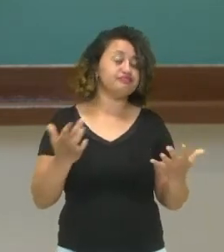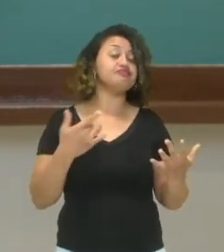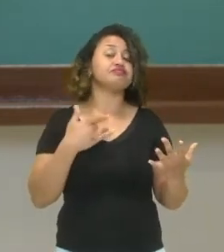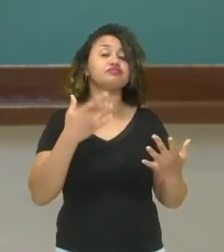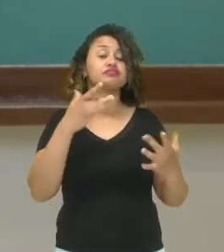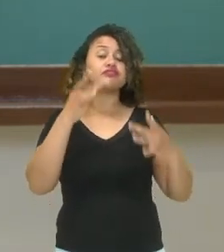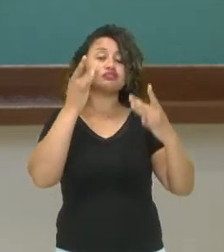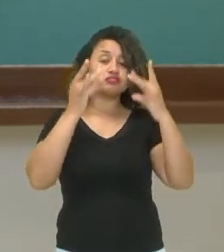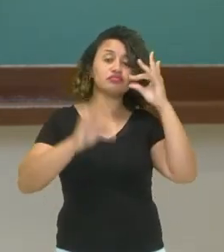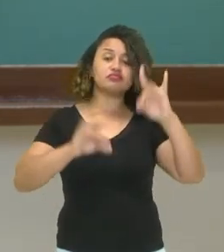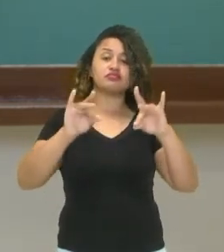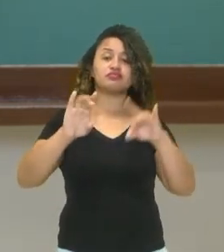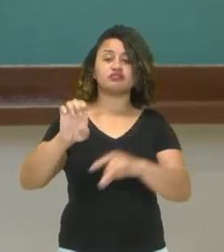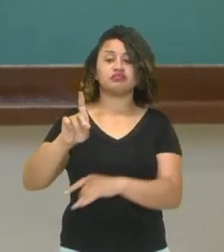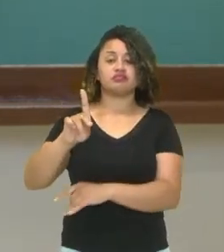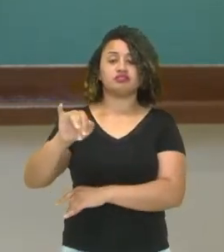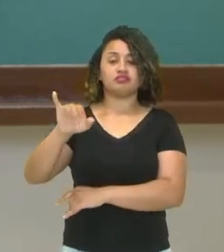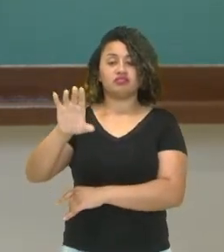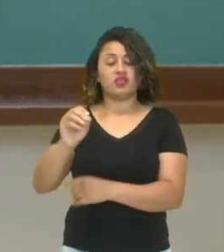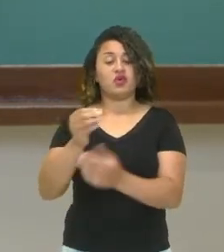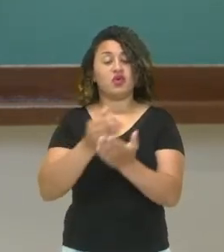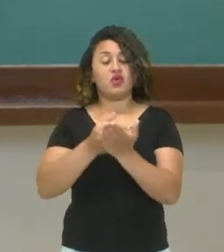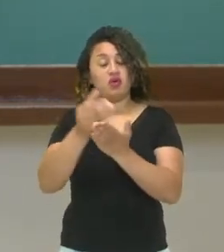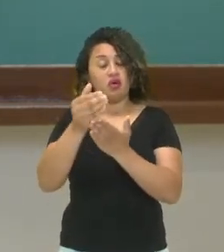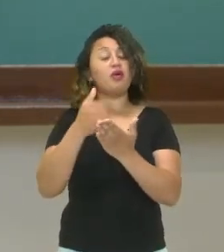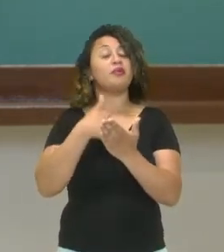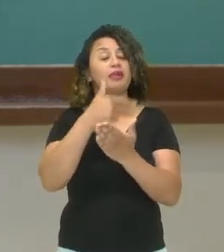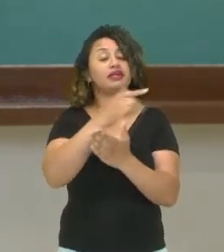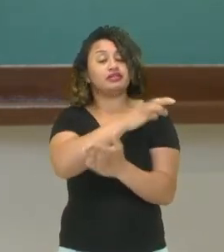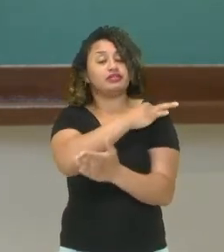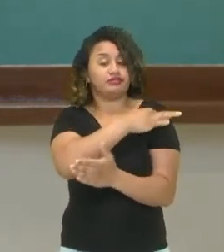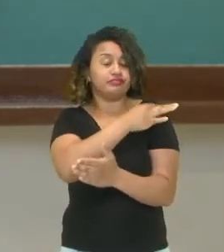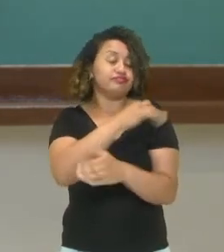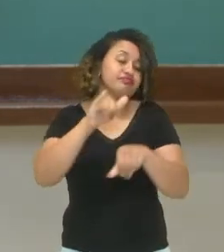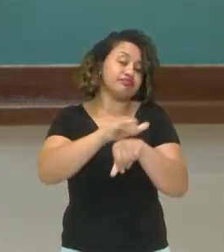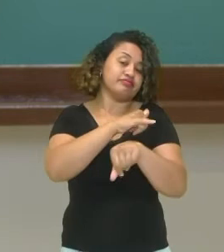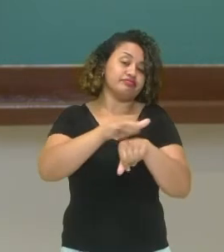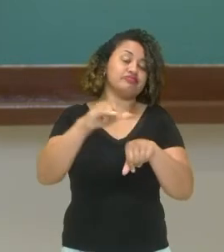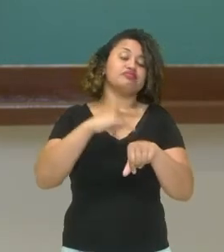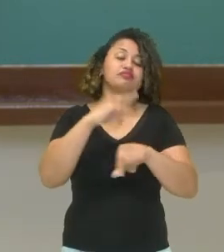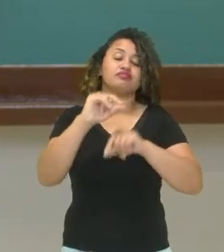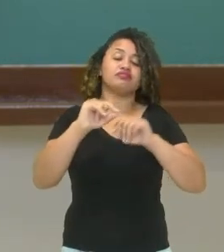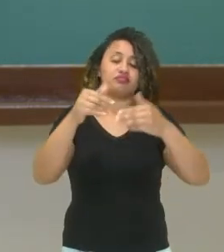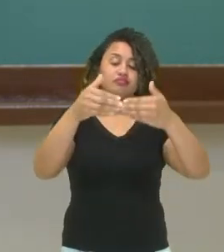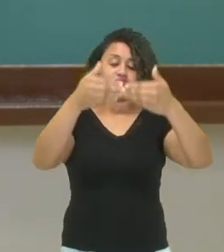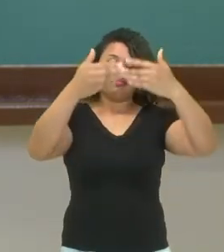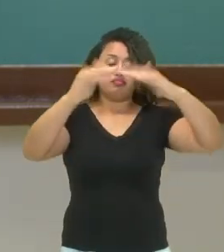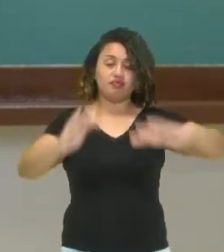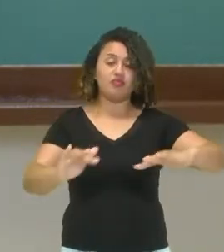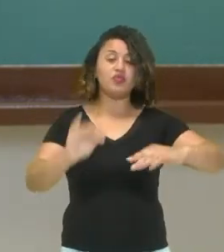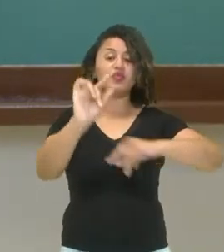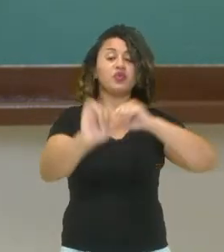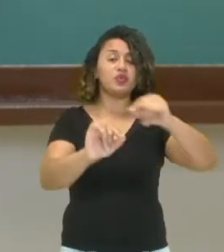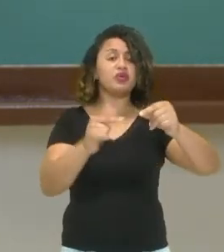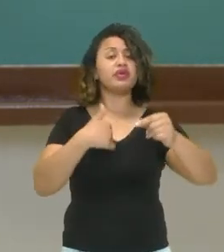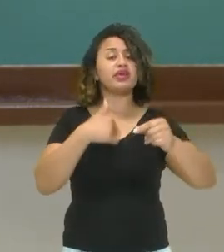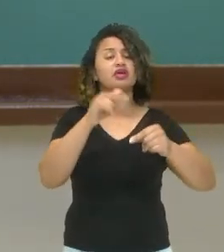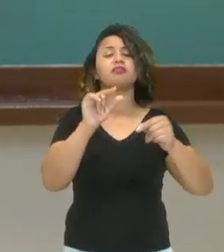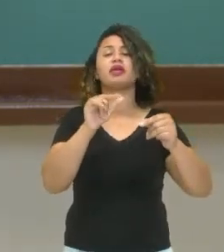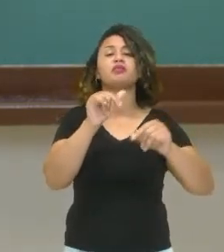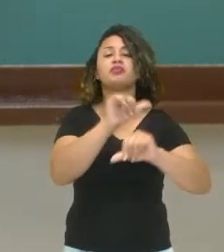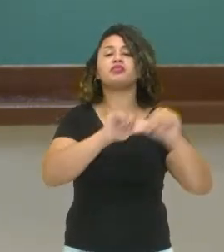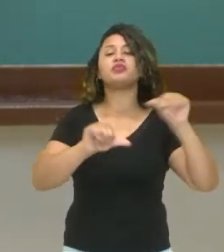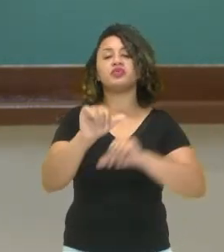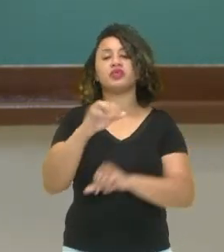ele começa com essa técnica da quebra da quarta parede, simplesmente para quebrar o ritmo.